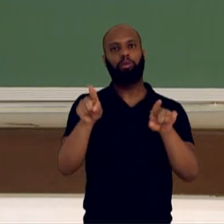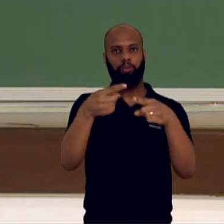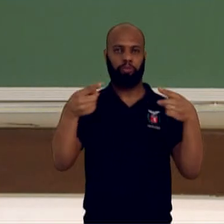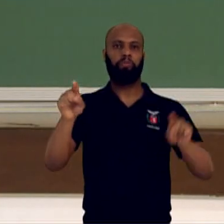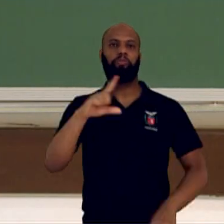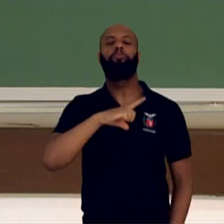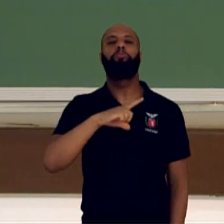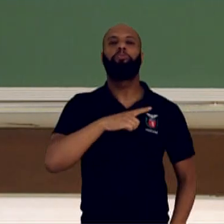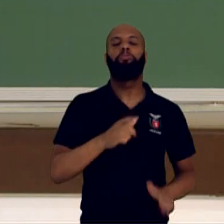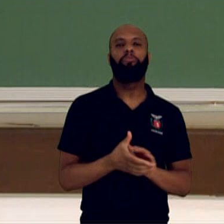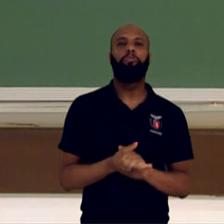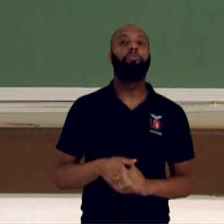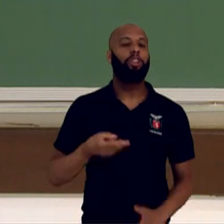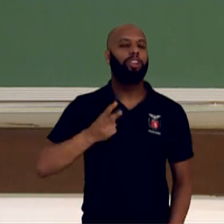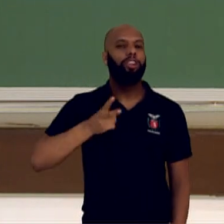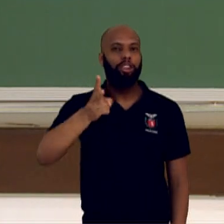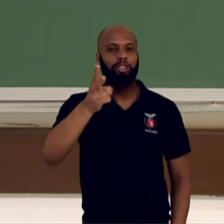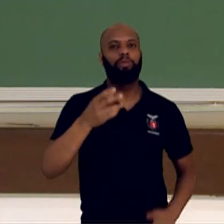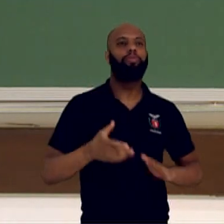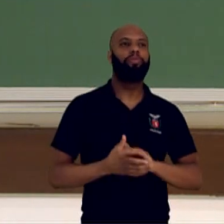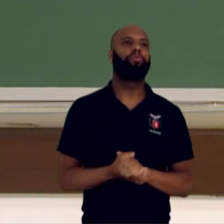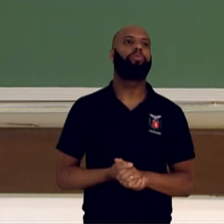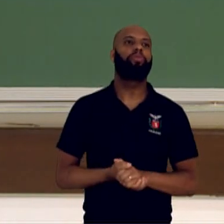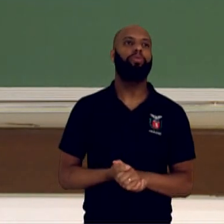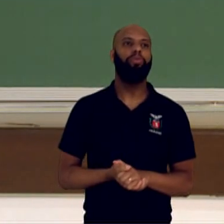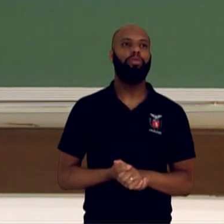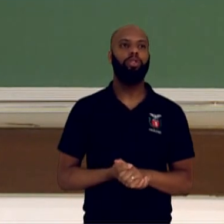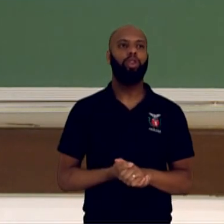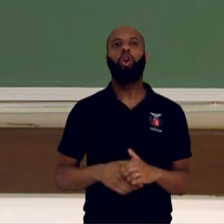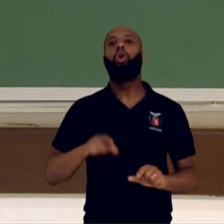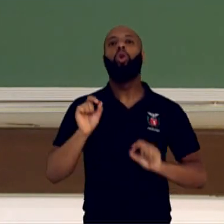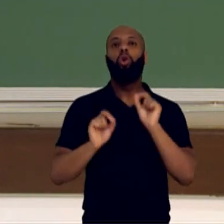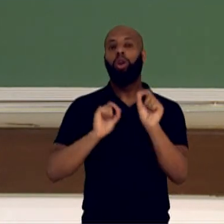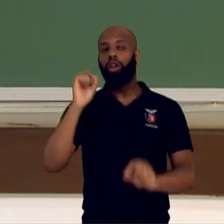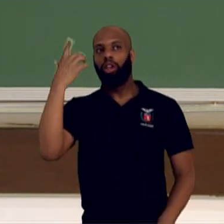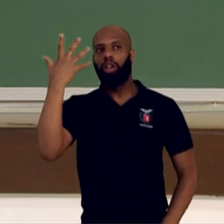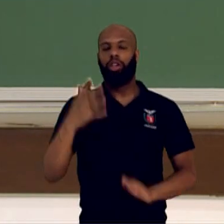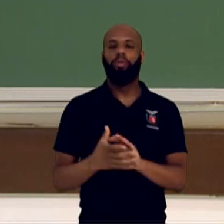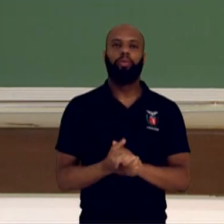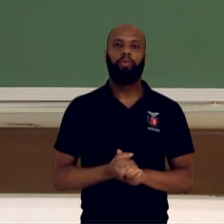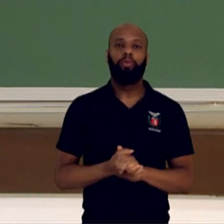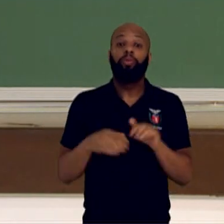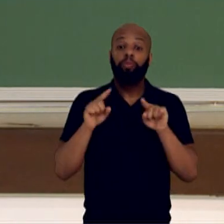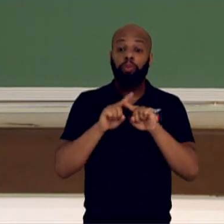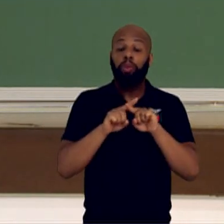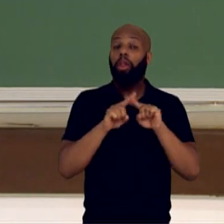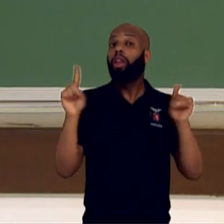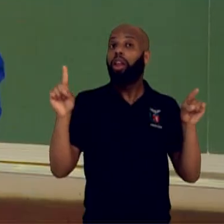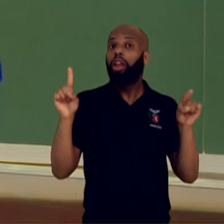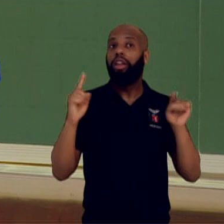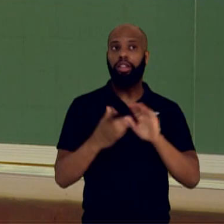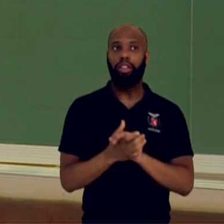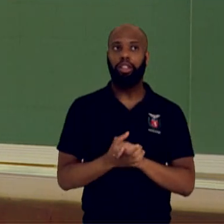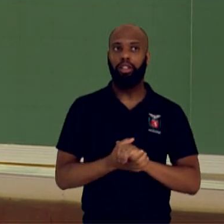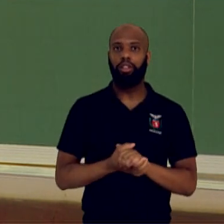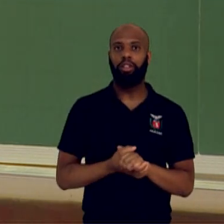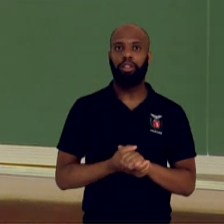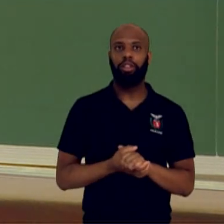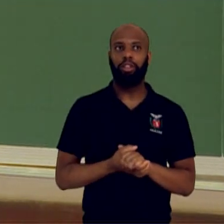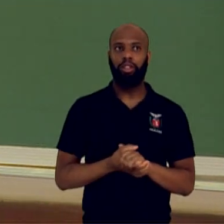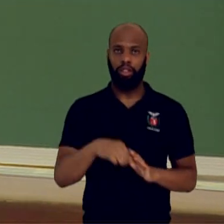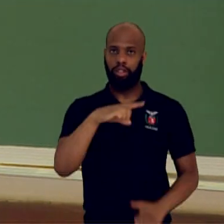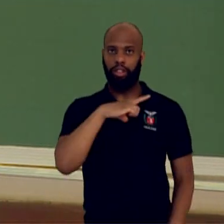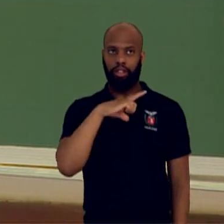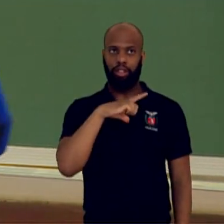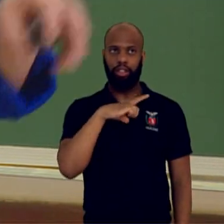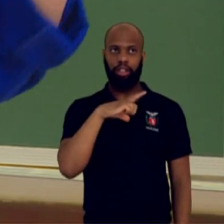certo? Vamos em frente para ver, então, o que aconteceu. Mas, aí, pessoal, foi com o